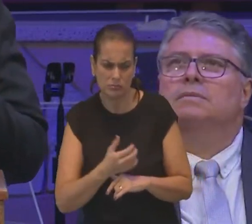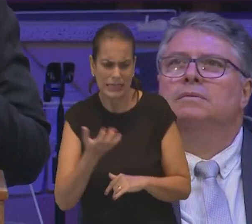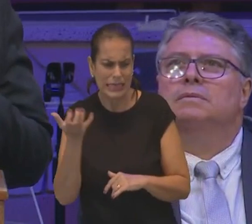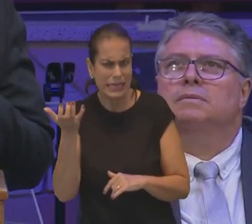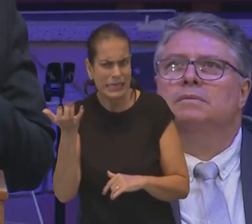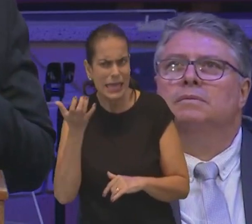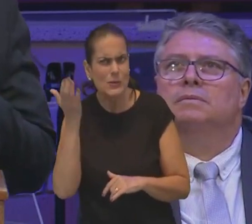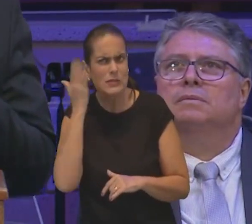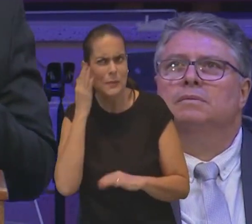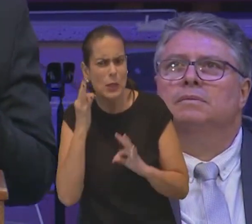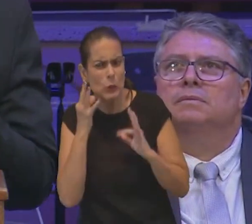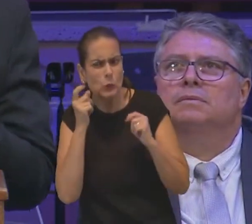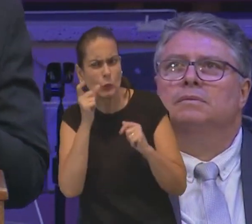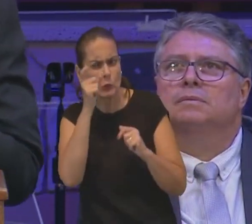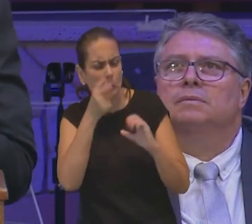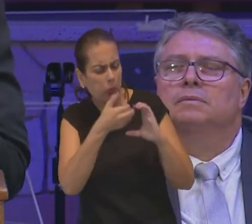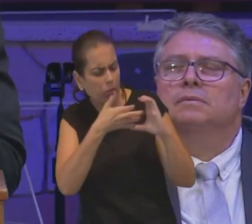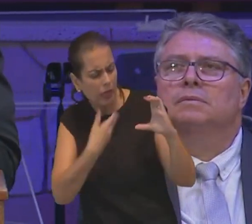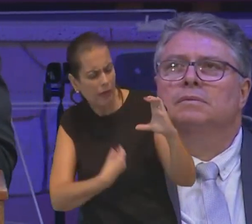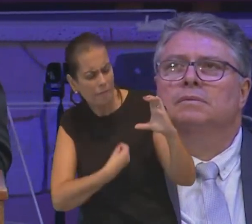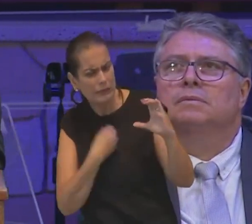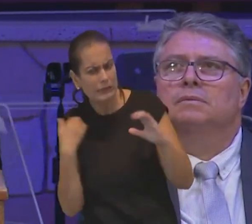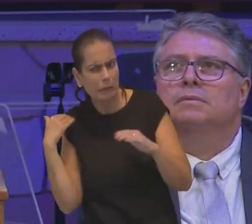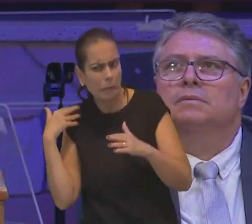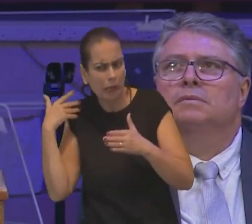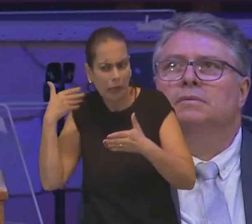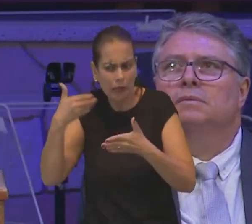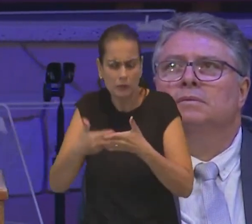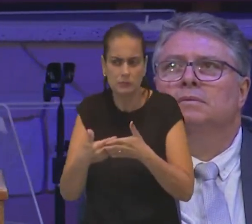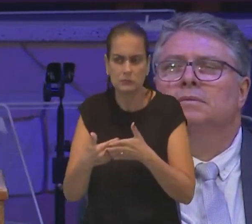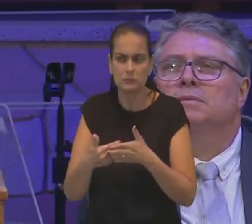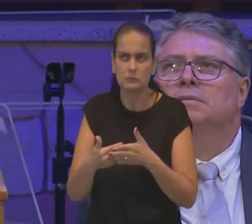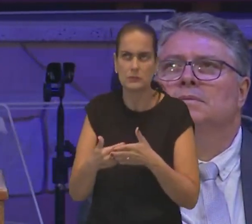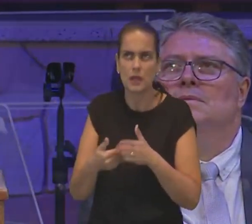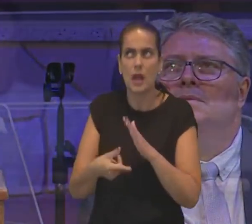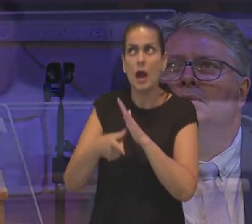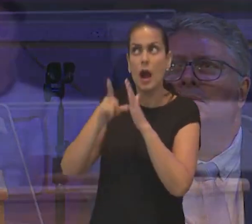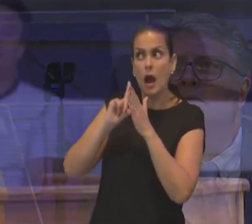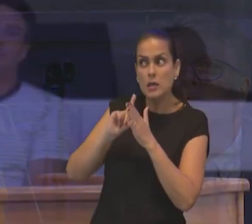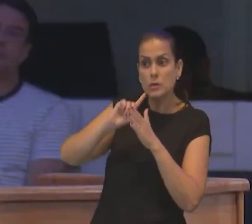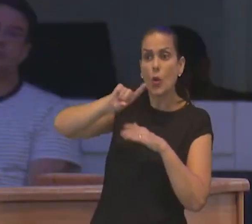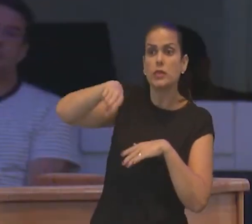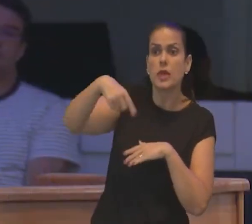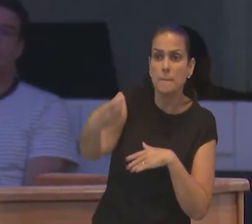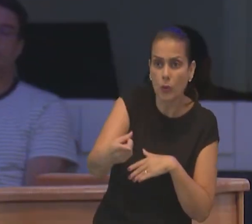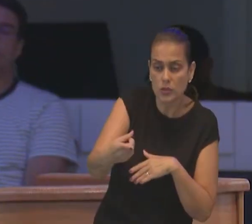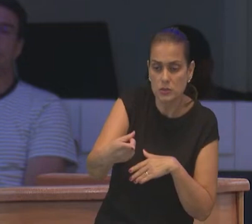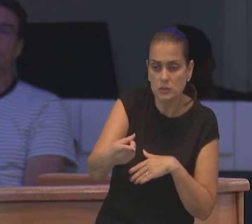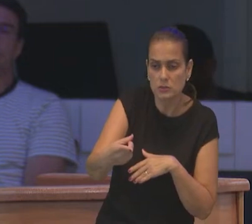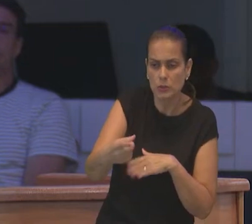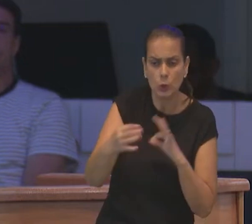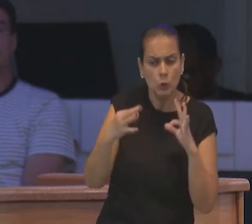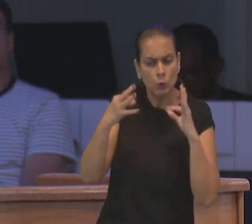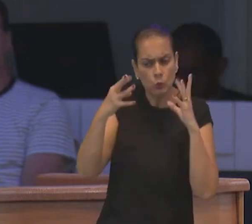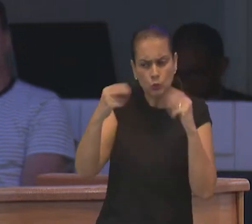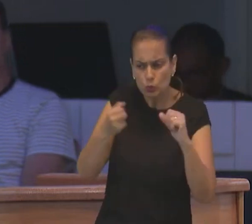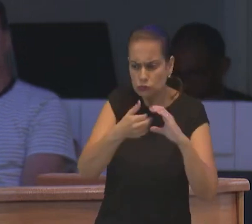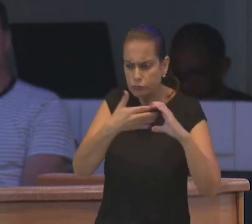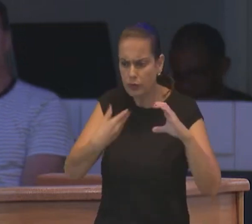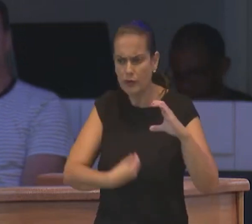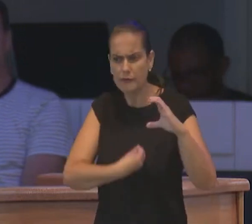sobre tudo, sobre a vida de Alexandre. Disse, mas você quer saber o quê? O antes ou o depois? Ele disse, não, eu quero saber tudo.